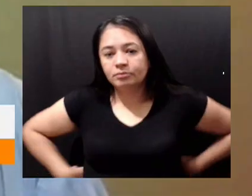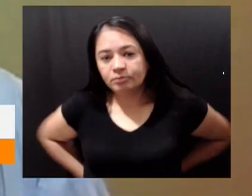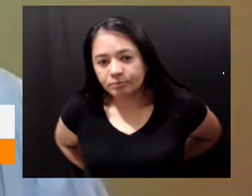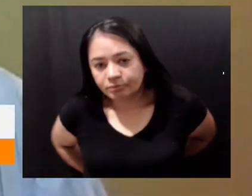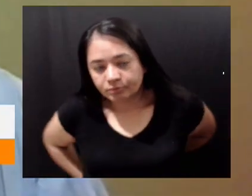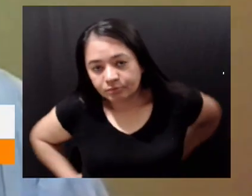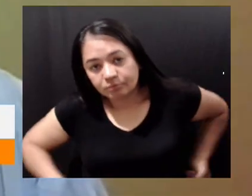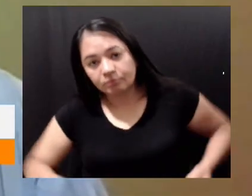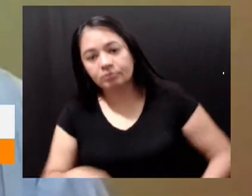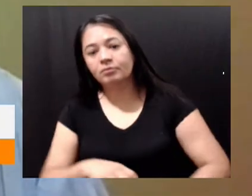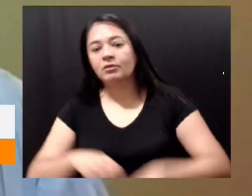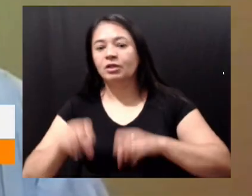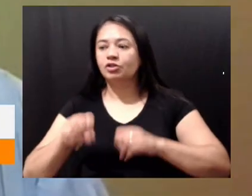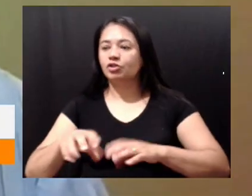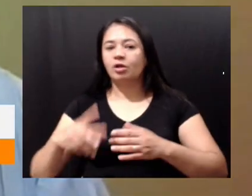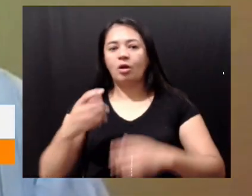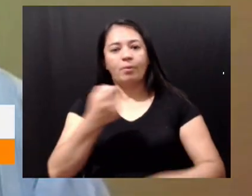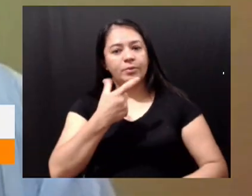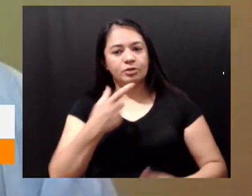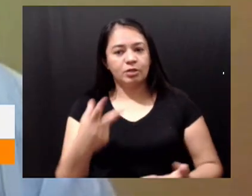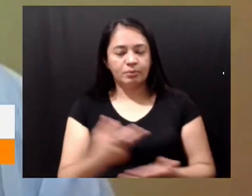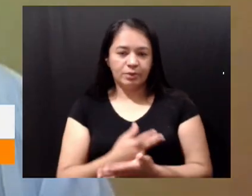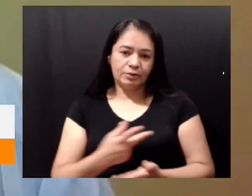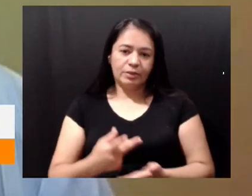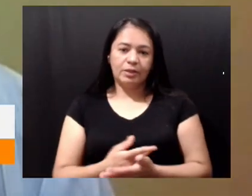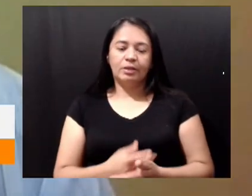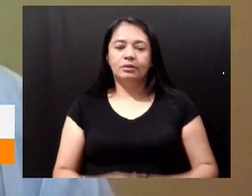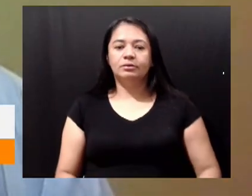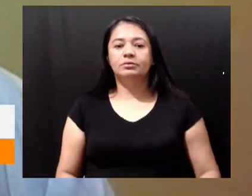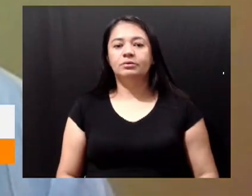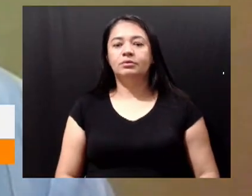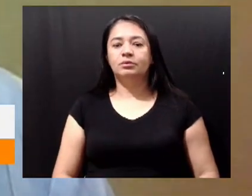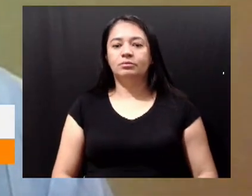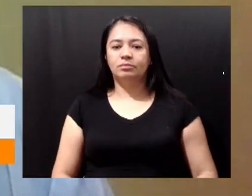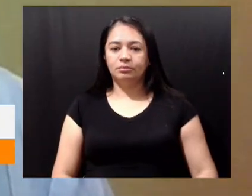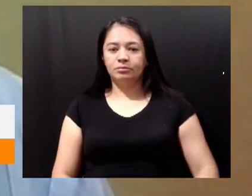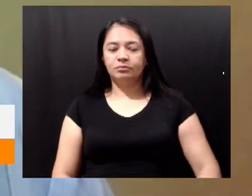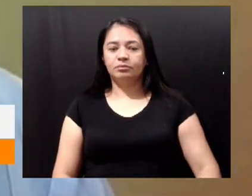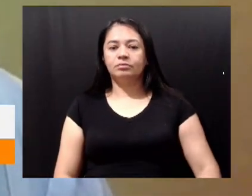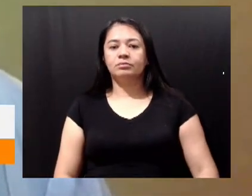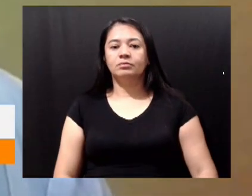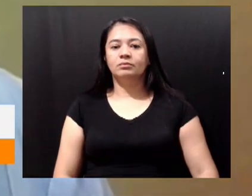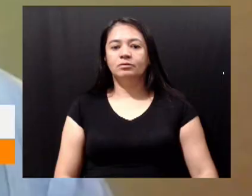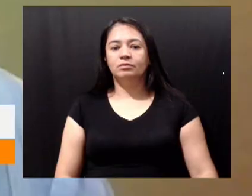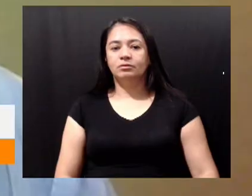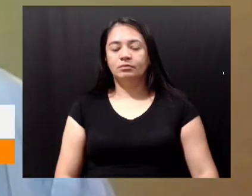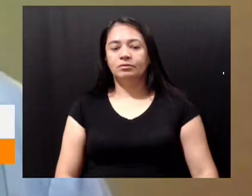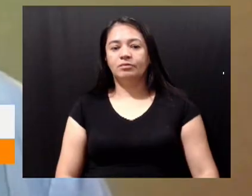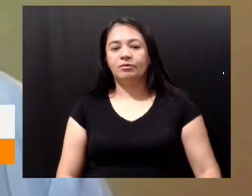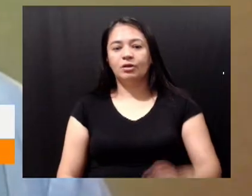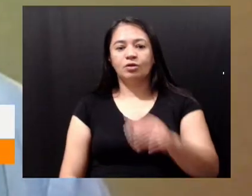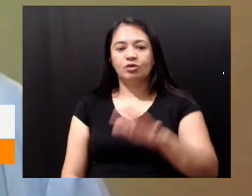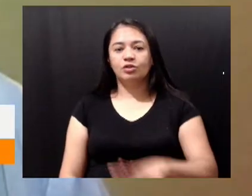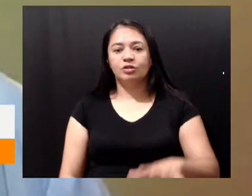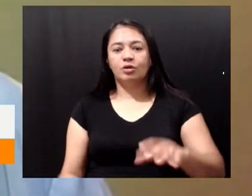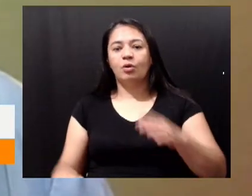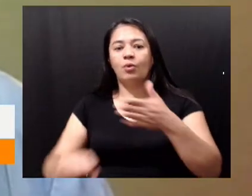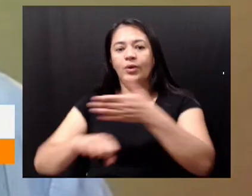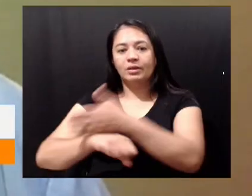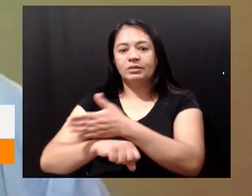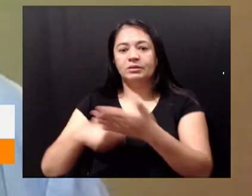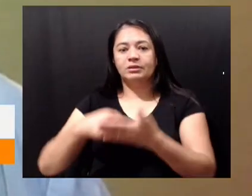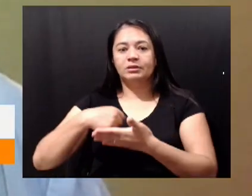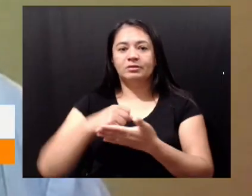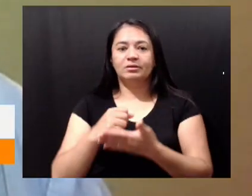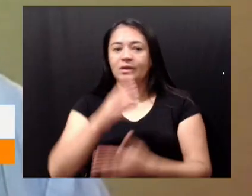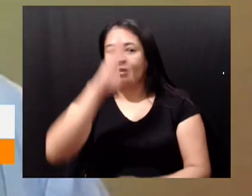de forma inadequada, enfim. Então, de modo geral, o acesso ao farmacêutico é gratuito, mas